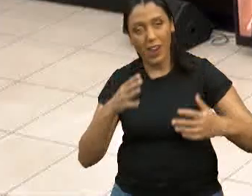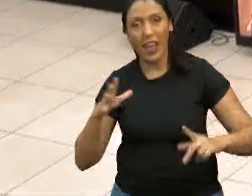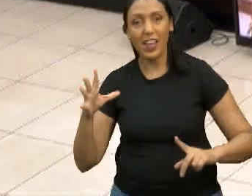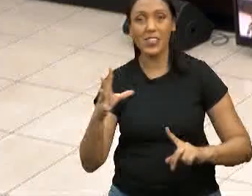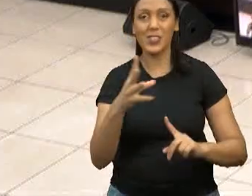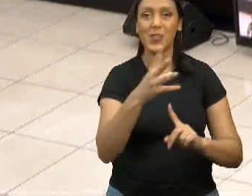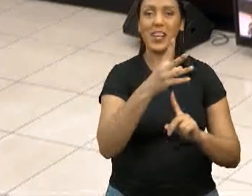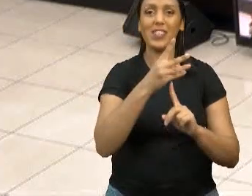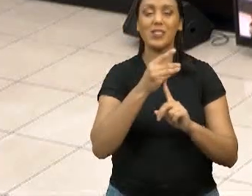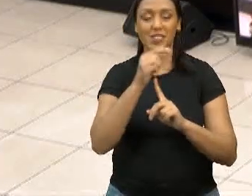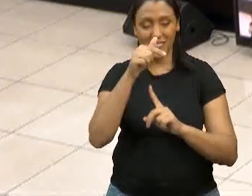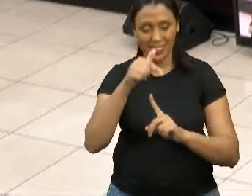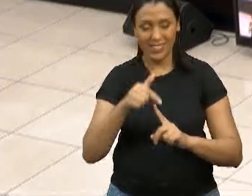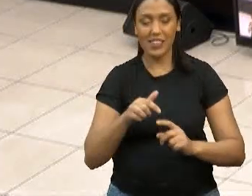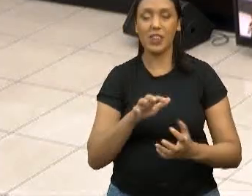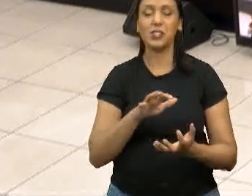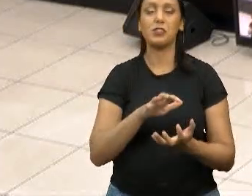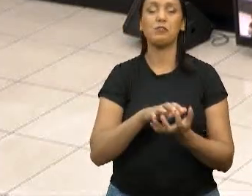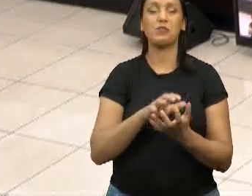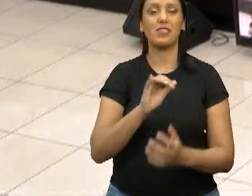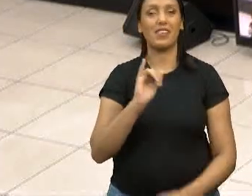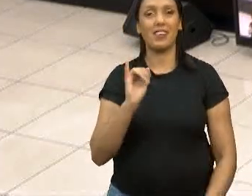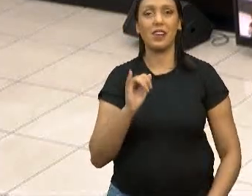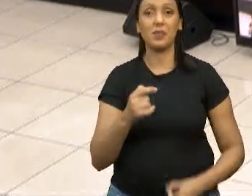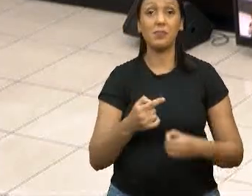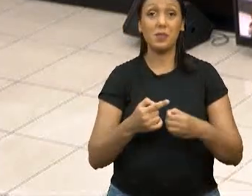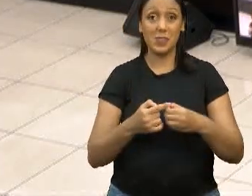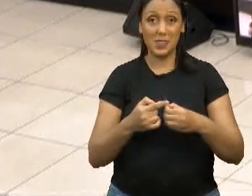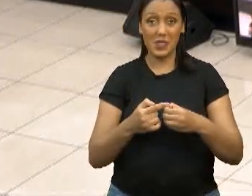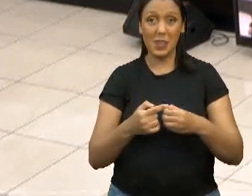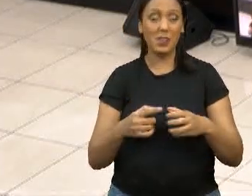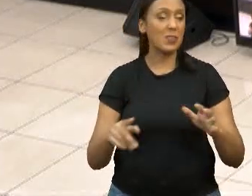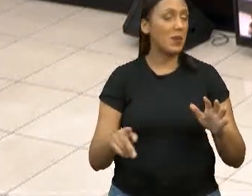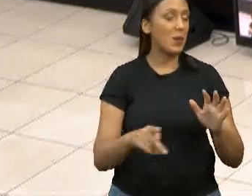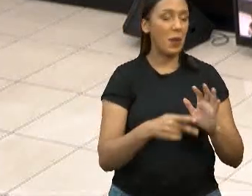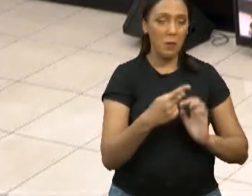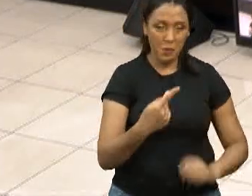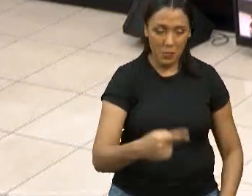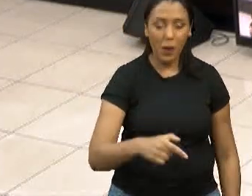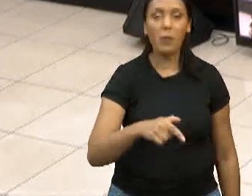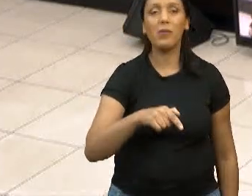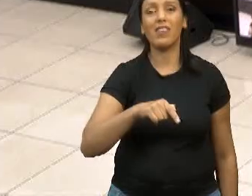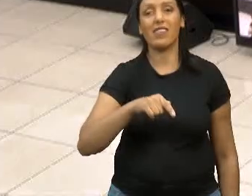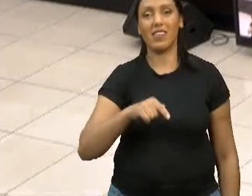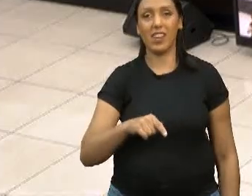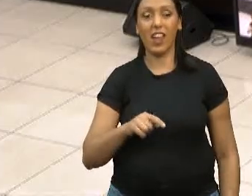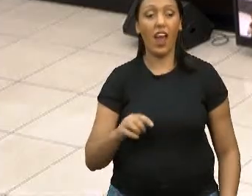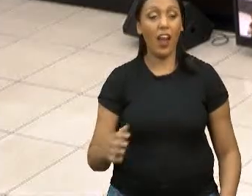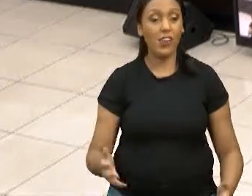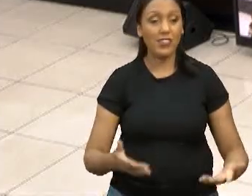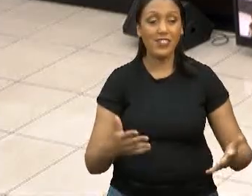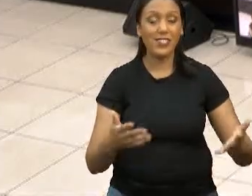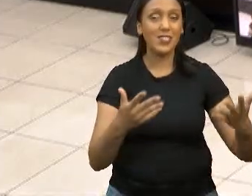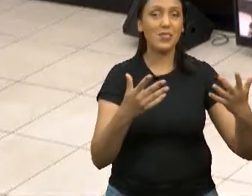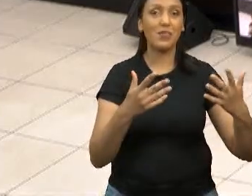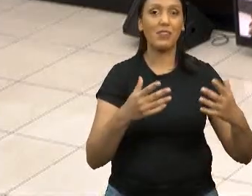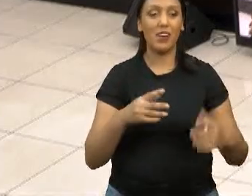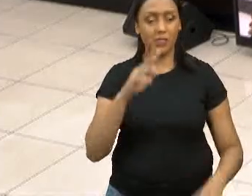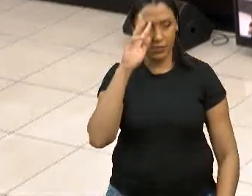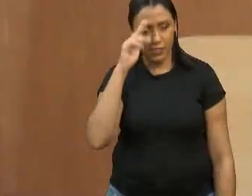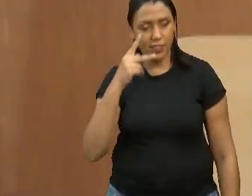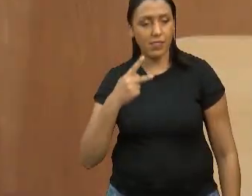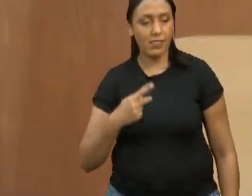nossa cidade. É um projeto de Jacareí, é um projeto para valorizar a arte de vocês e cada um na sua